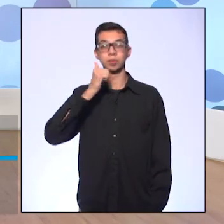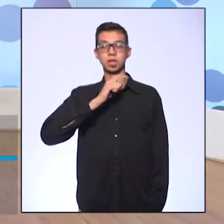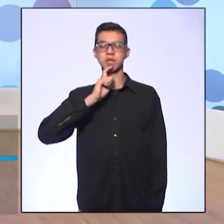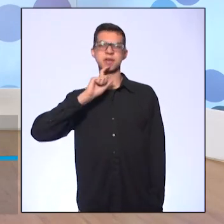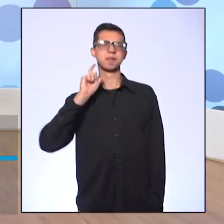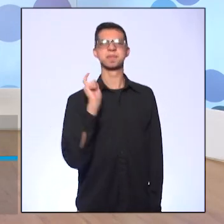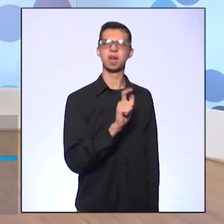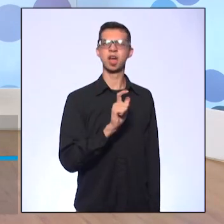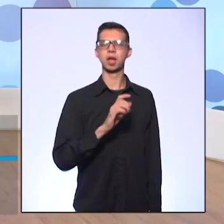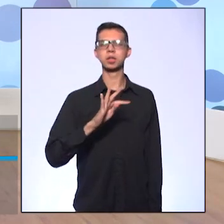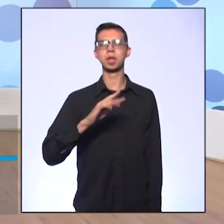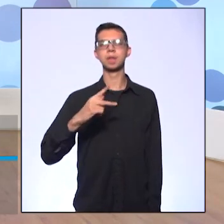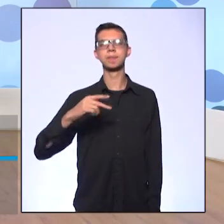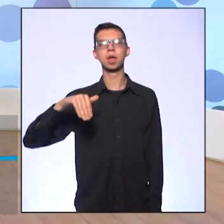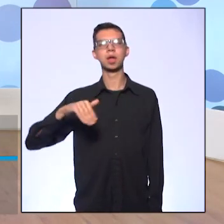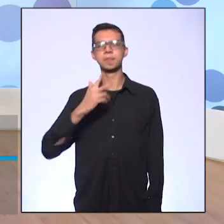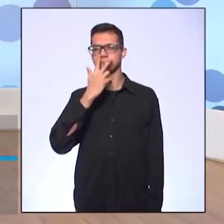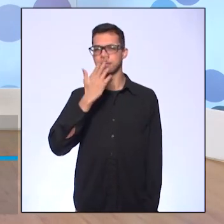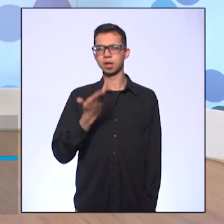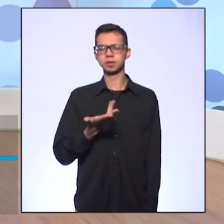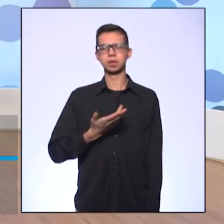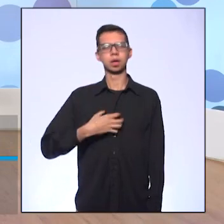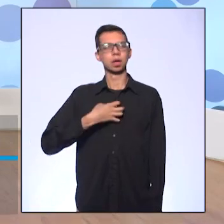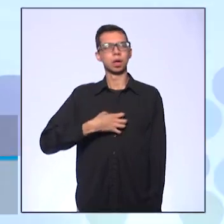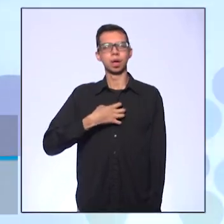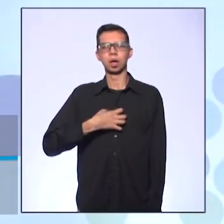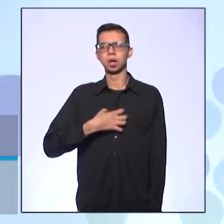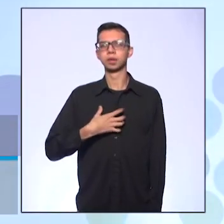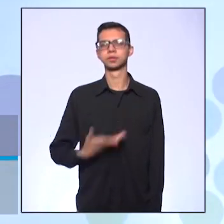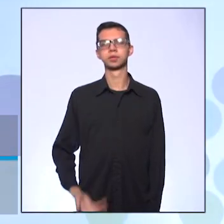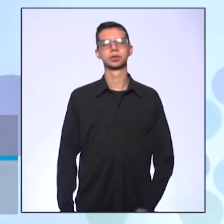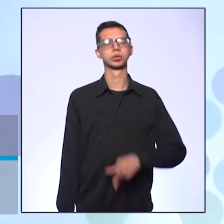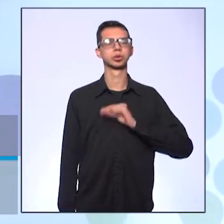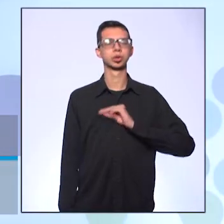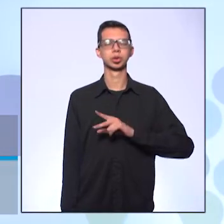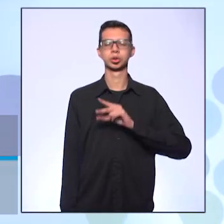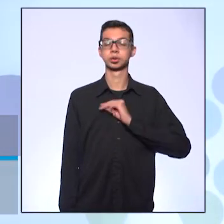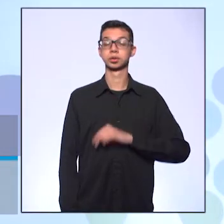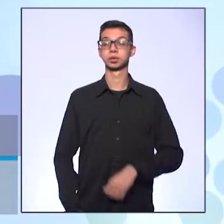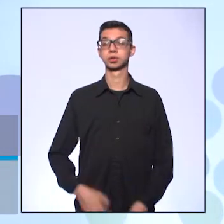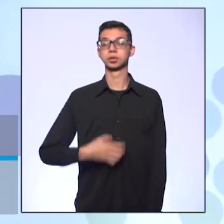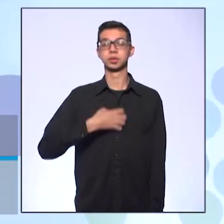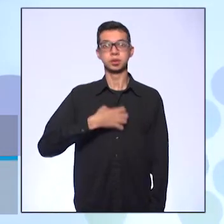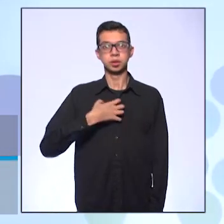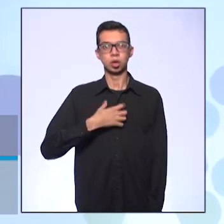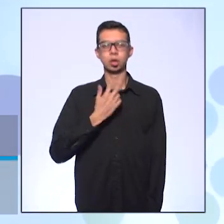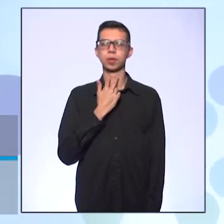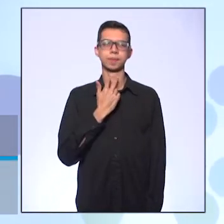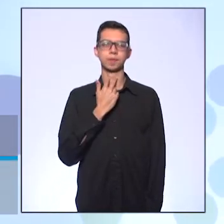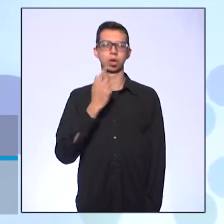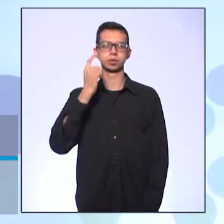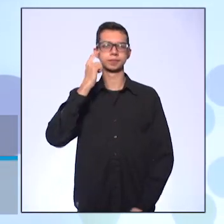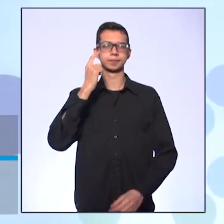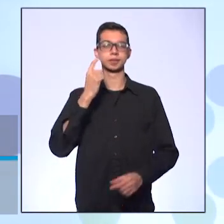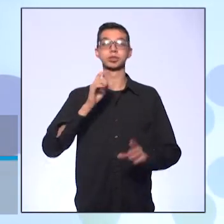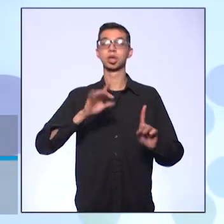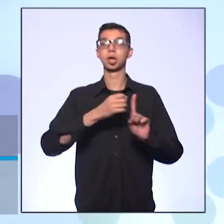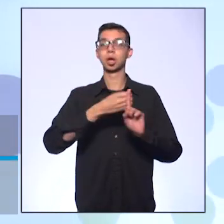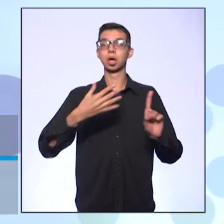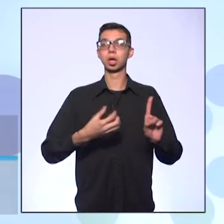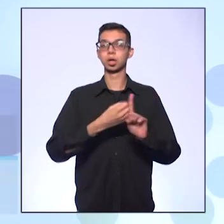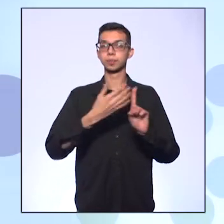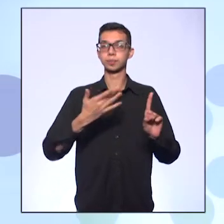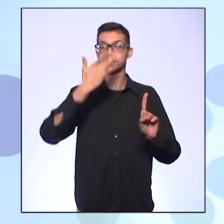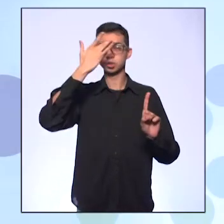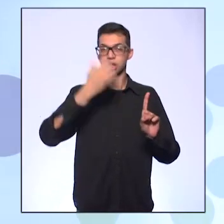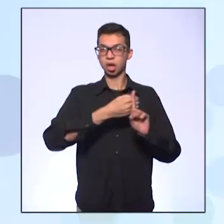dá uma raiva disso. Até louca. bati no microfone, perdão. Dá uma raiva disso. Olha só, vamos lá, mas não pode ter raiva. Temos que pensar, argumentar. Ninguém argumenta com raiva, perdão.